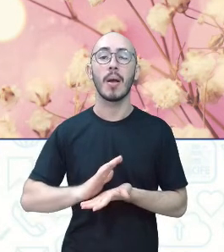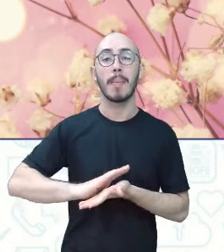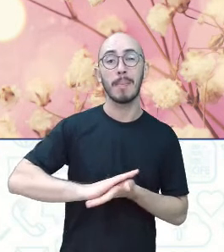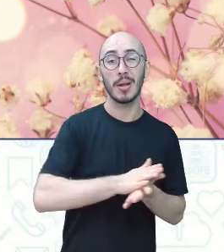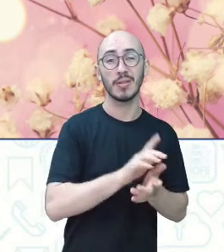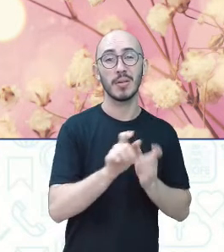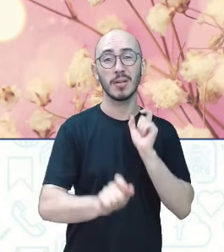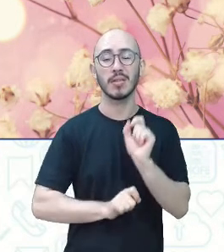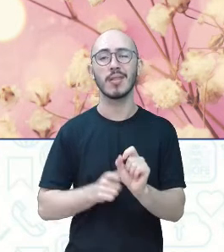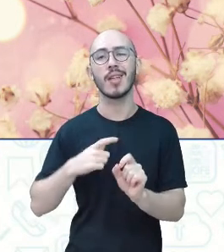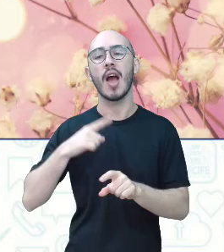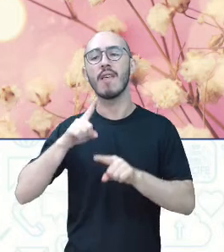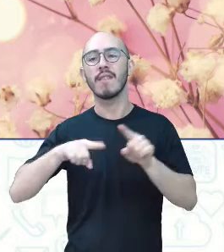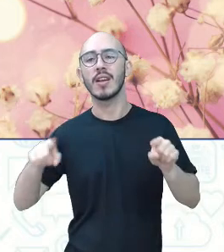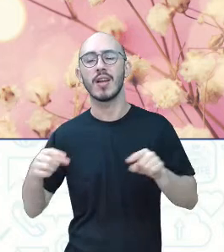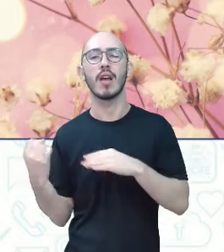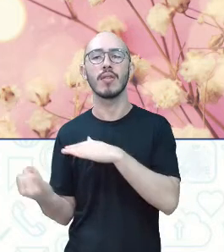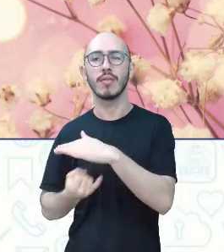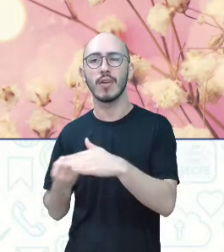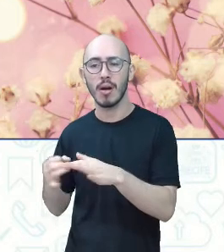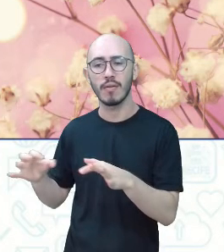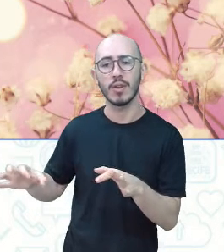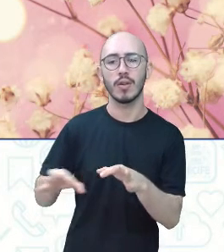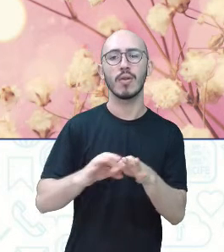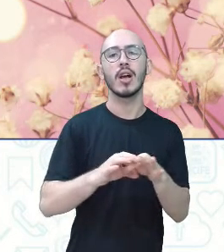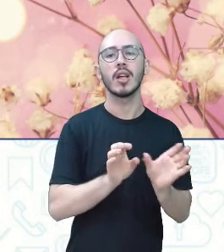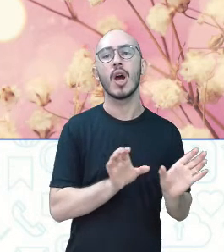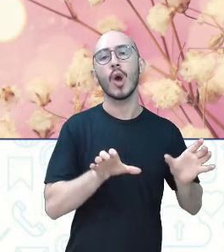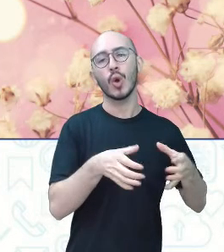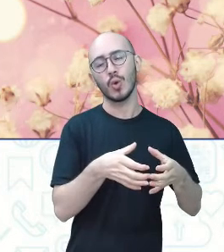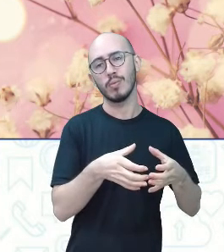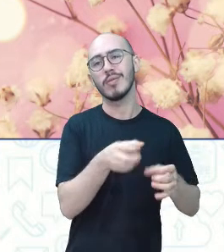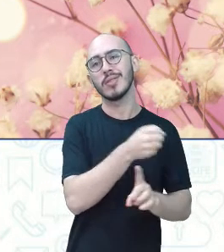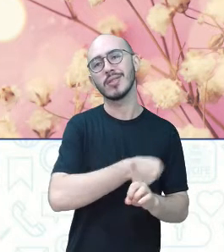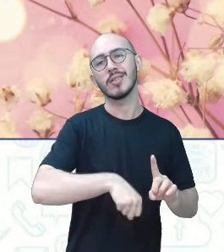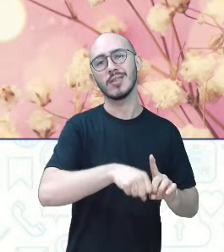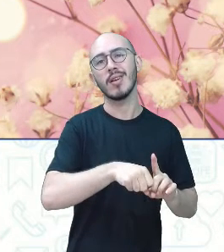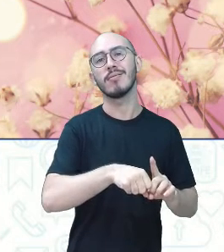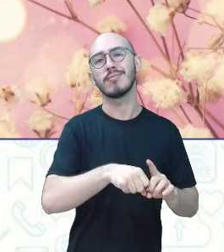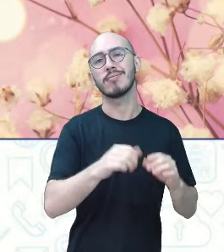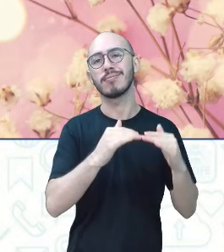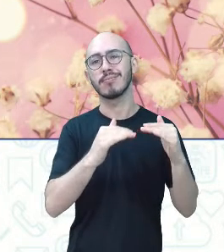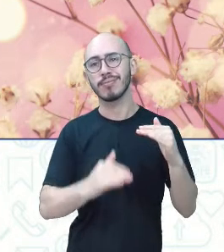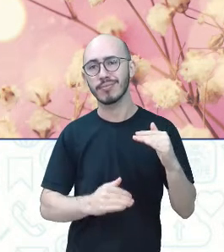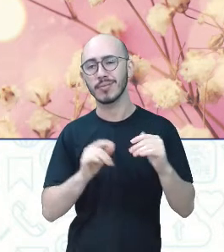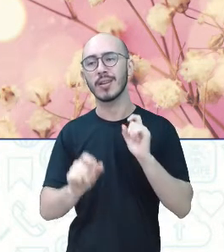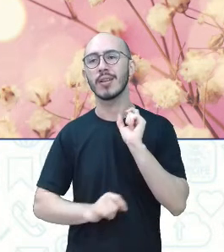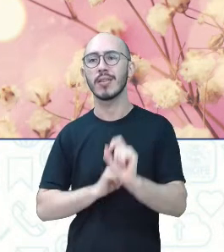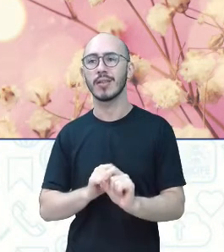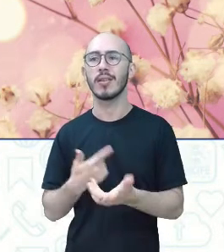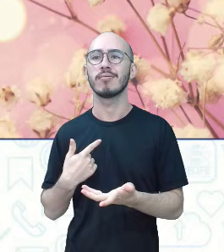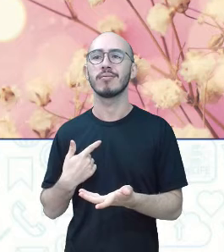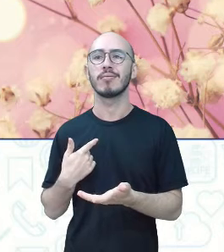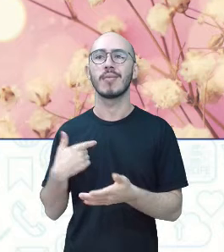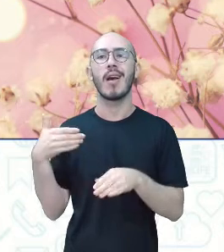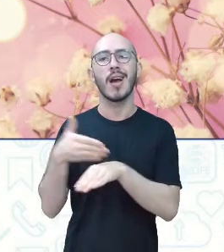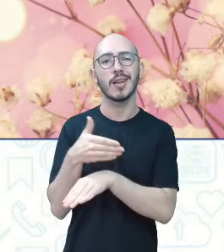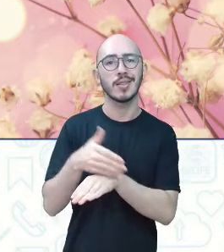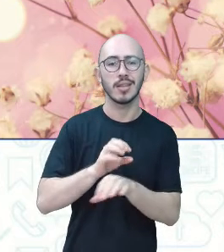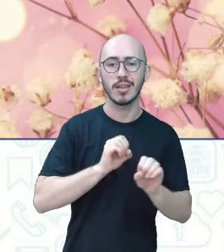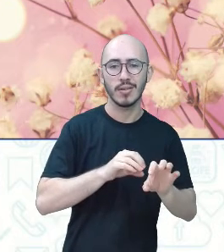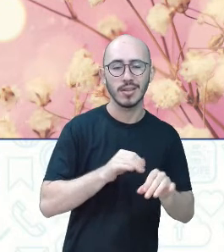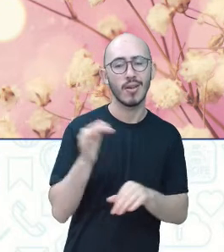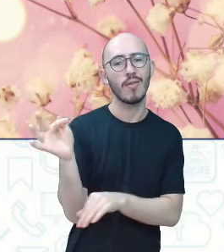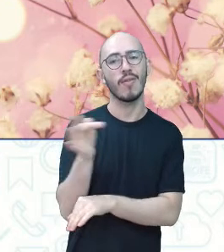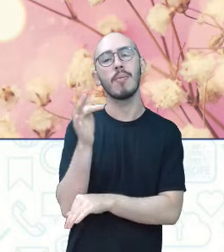mais informais e ligadas às classes sociais menos favorecidas, as quais, vias de regra, têm menor acesso à educação